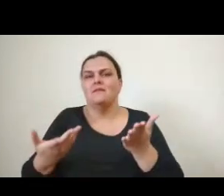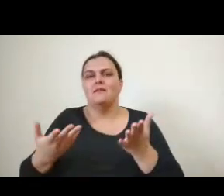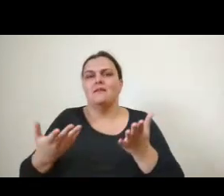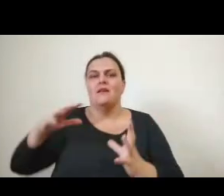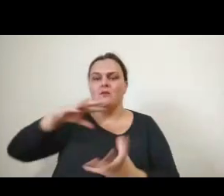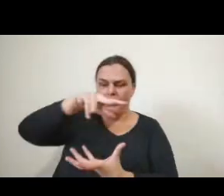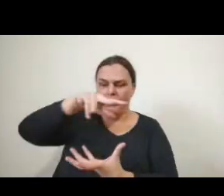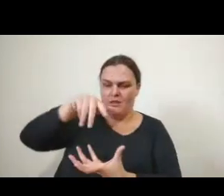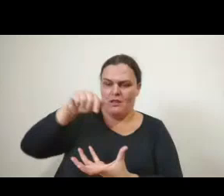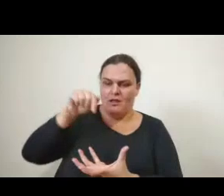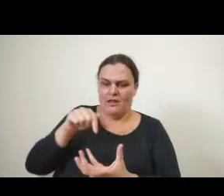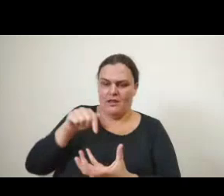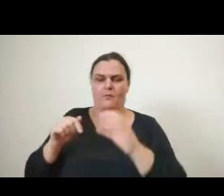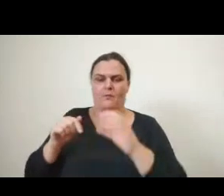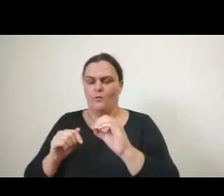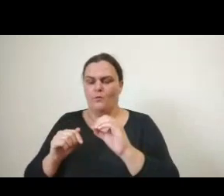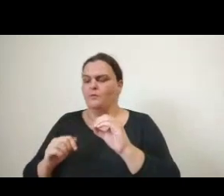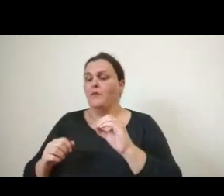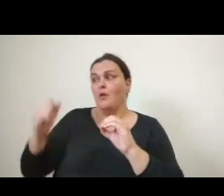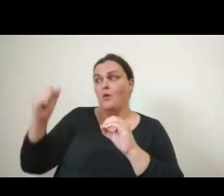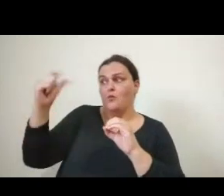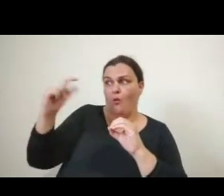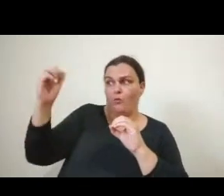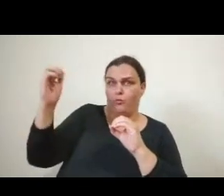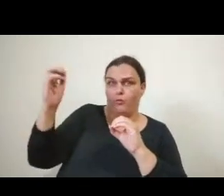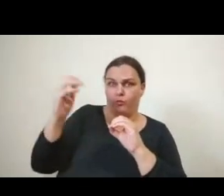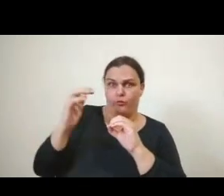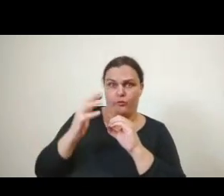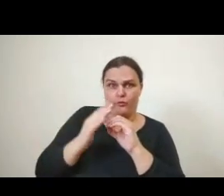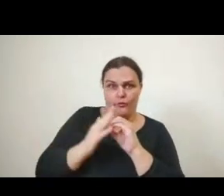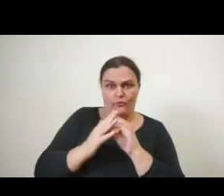planeta aquece diretamente a superfície,